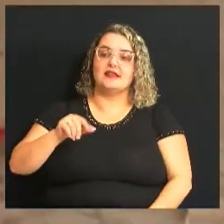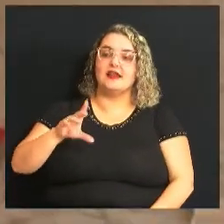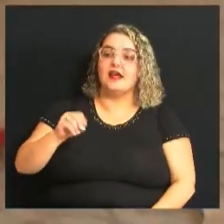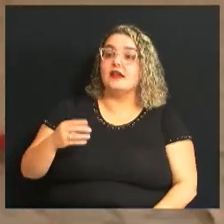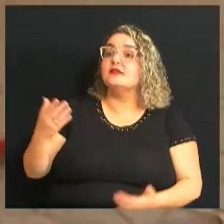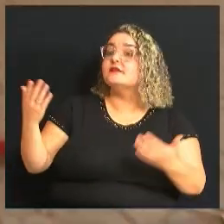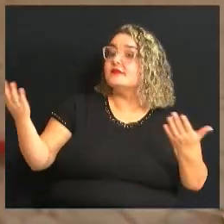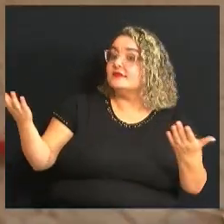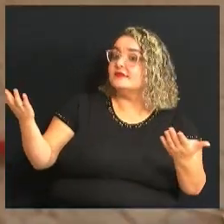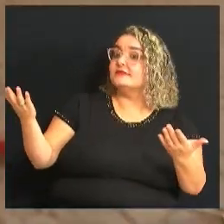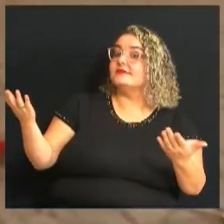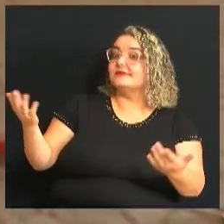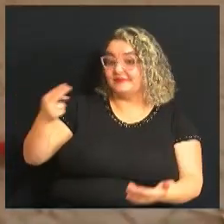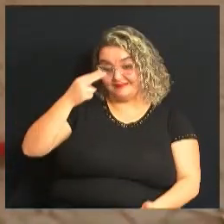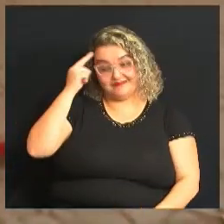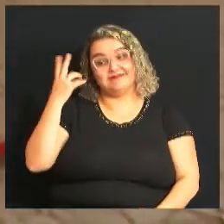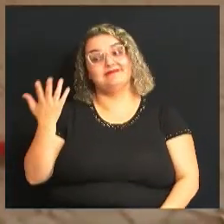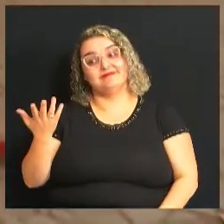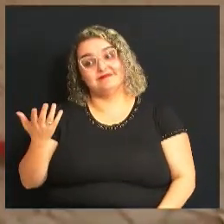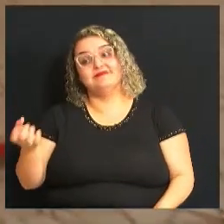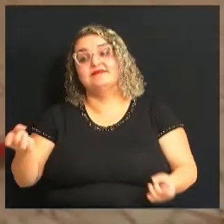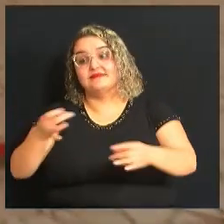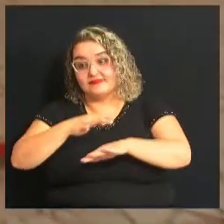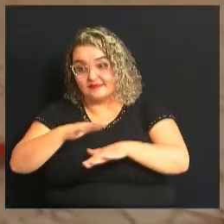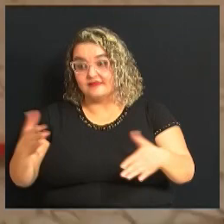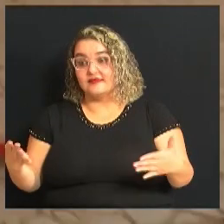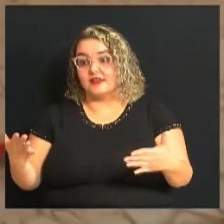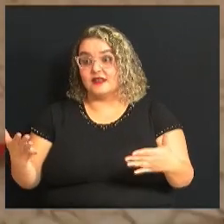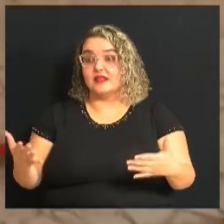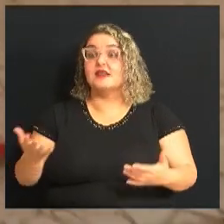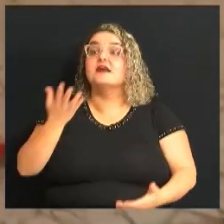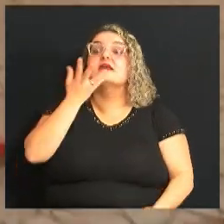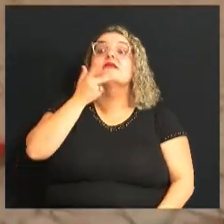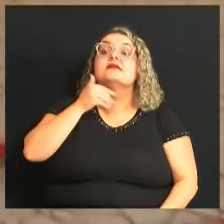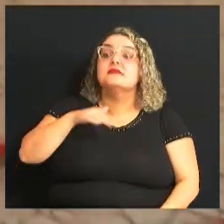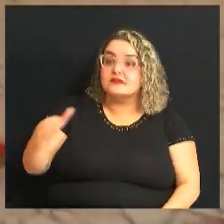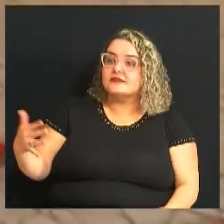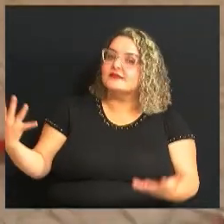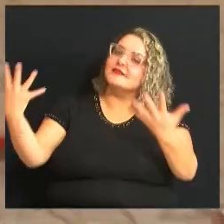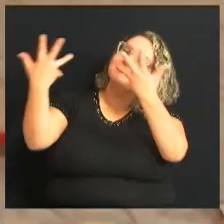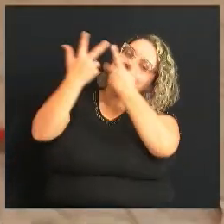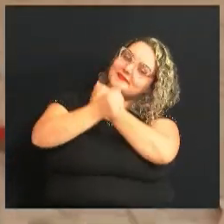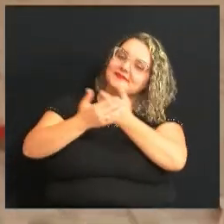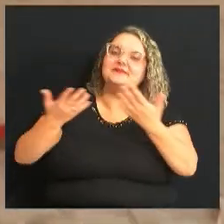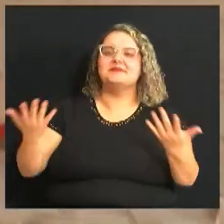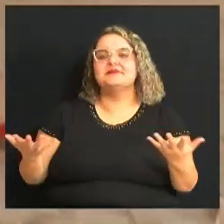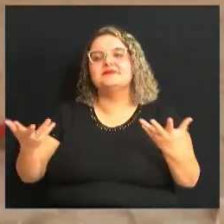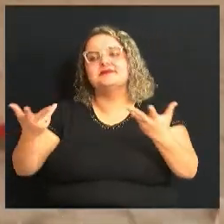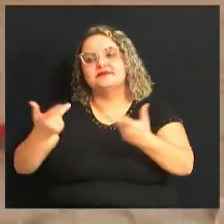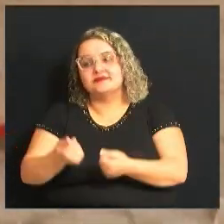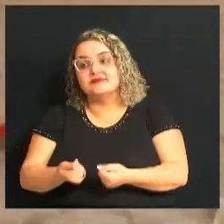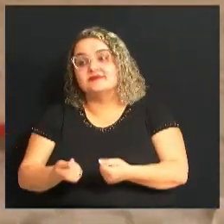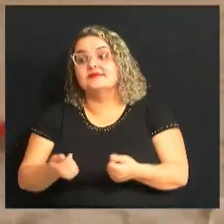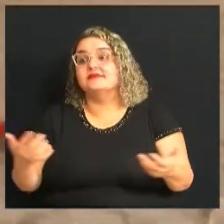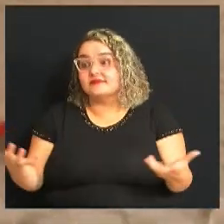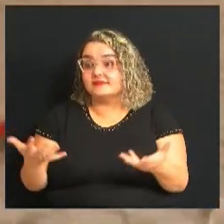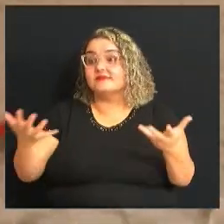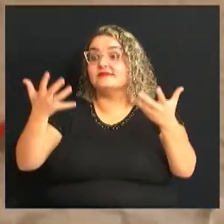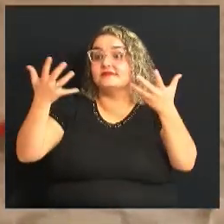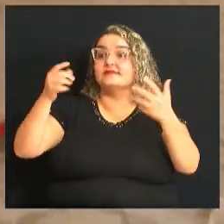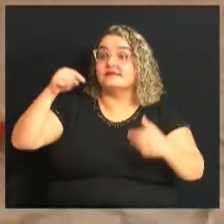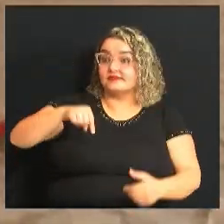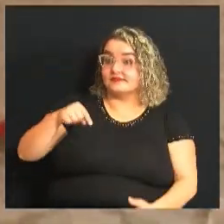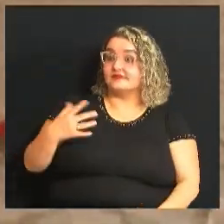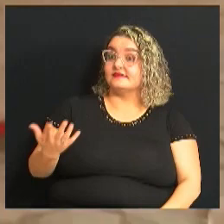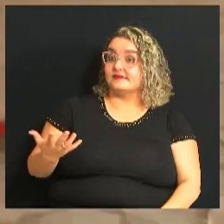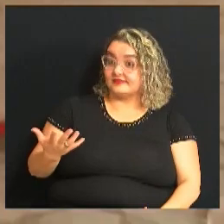aí então, Gabriel Castro. A gente vai encerrando por aqui com essa criançada linda. Todo mundo sendo incentivado aqui